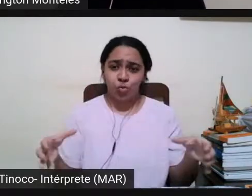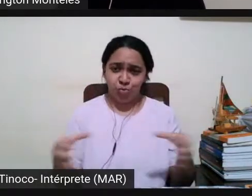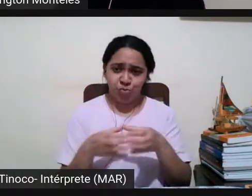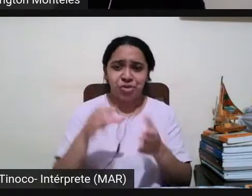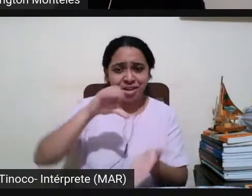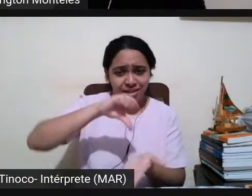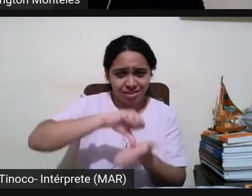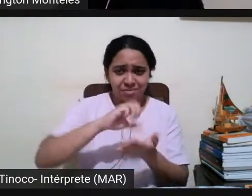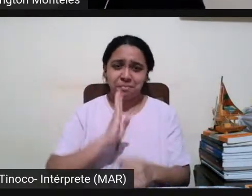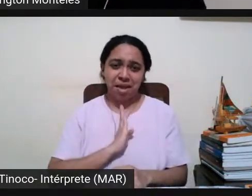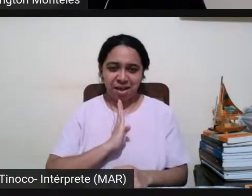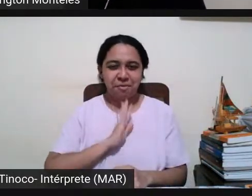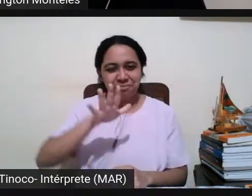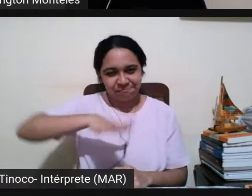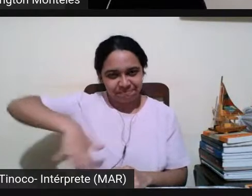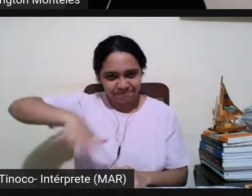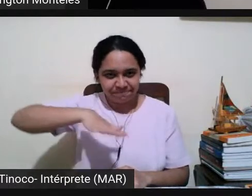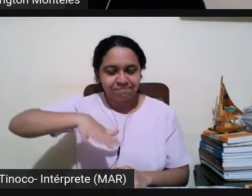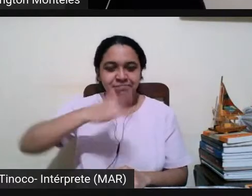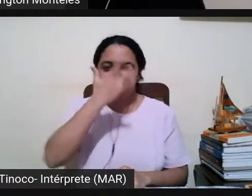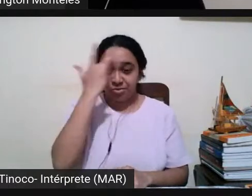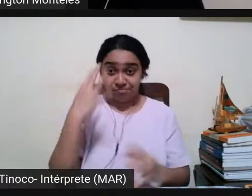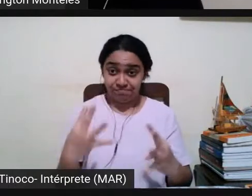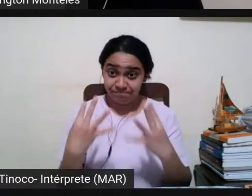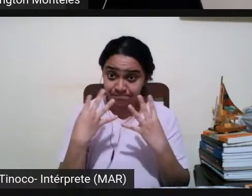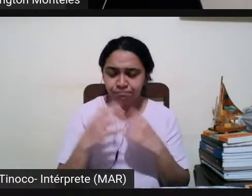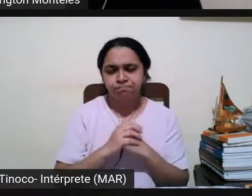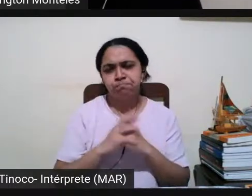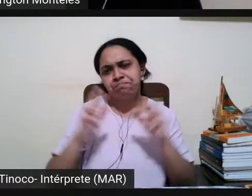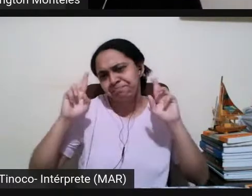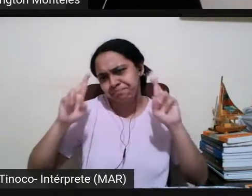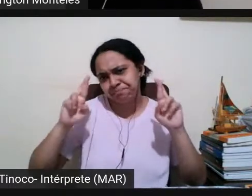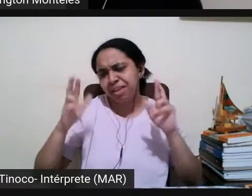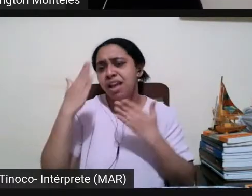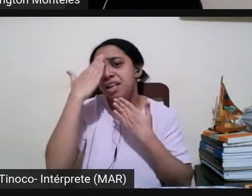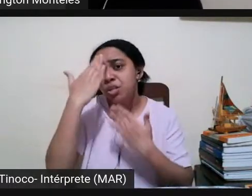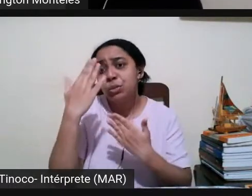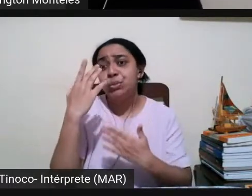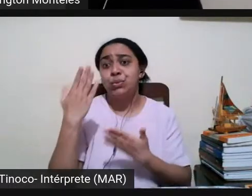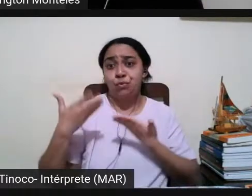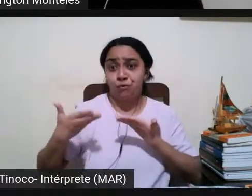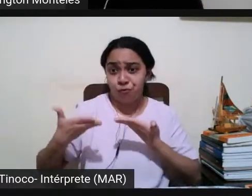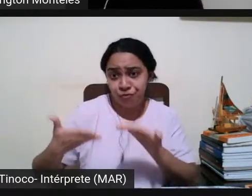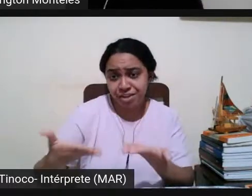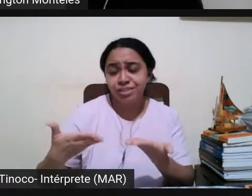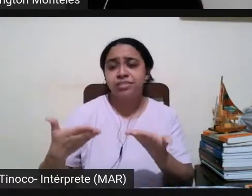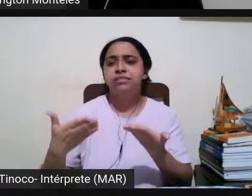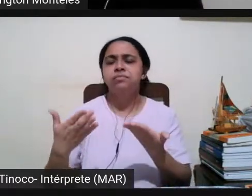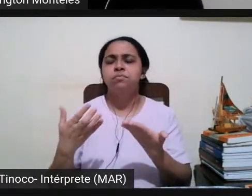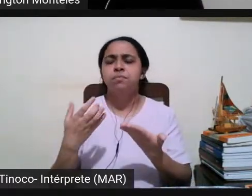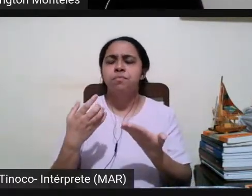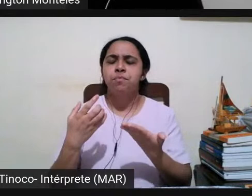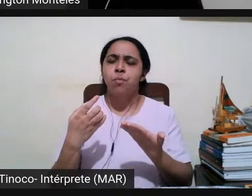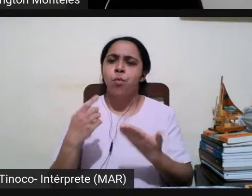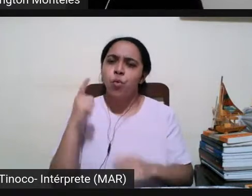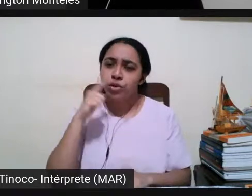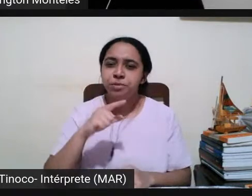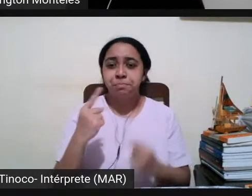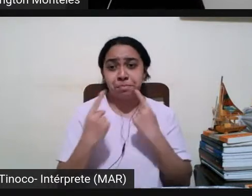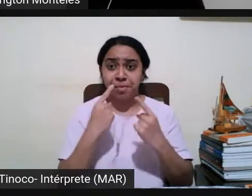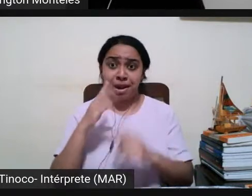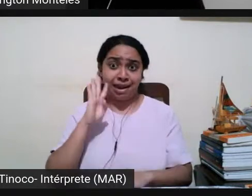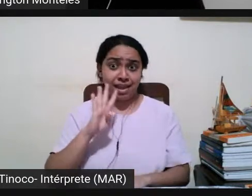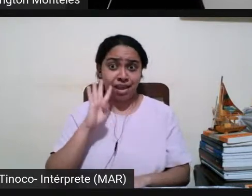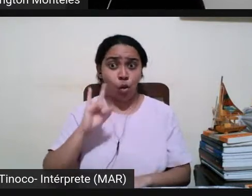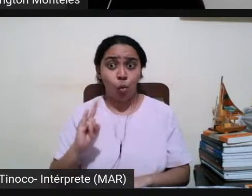imensamente o convite e espero que a gente consiga ter esse bate papo legal nesse último dia desse evento tão